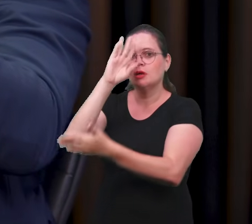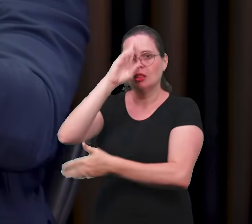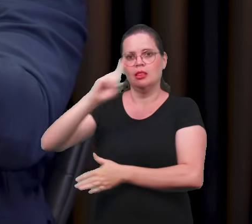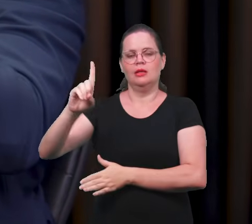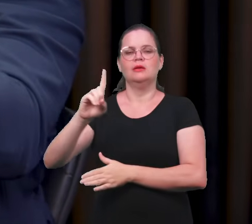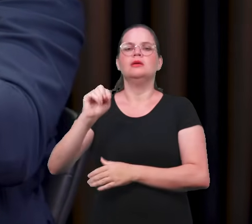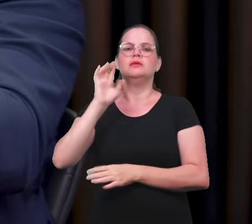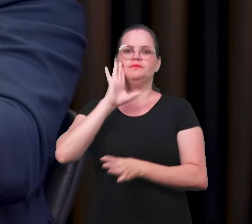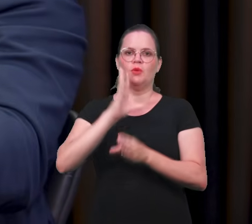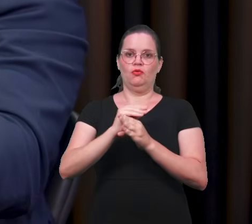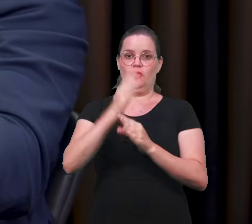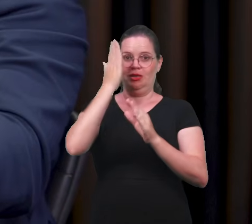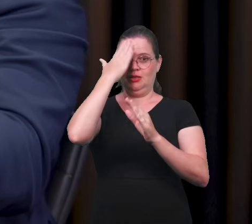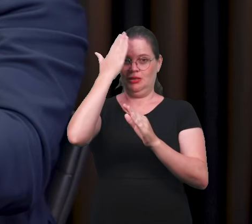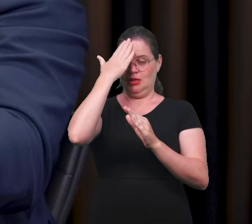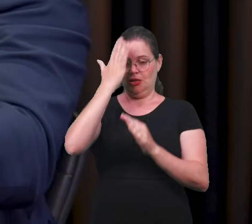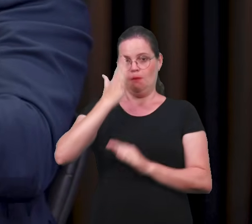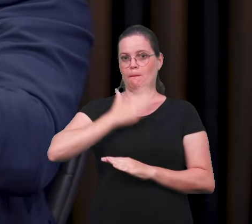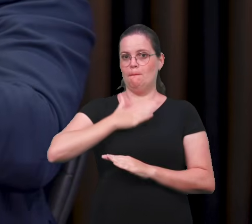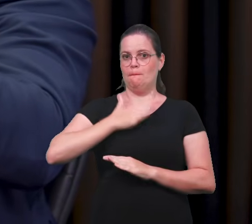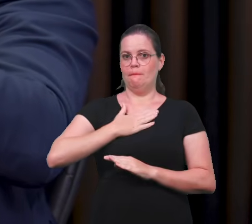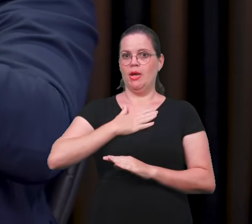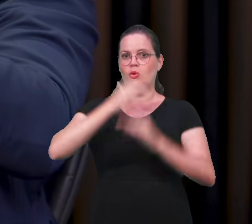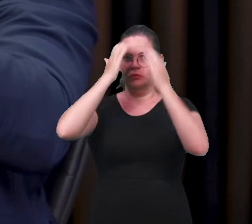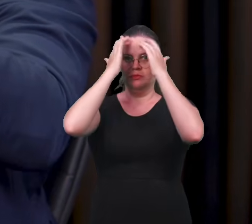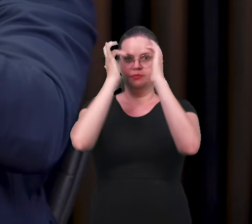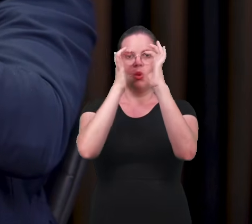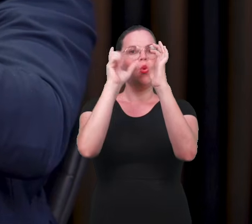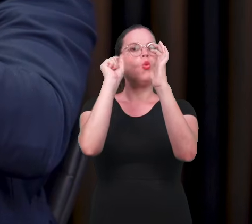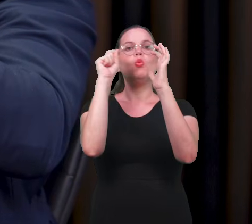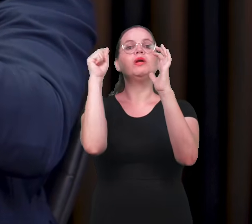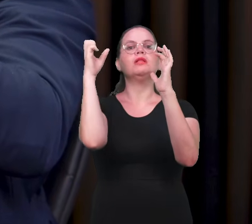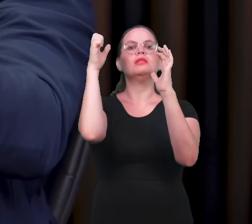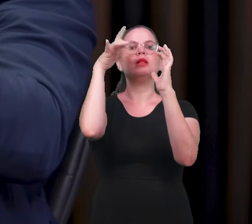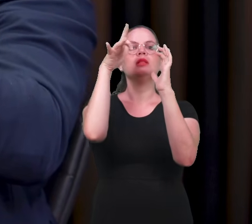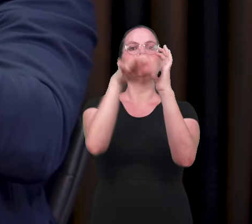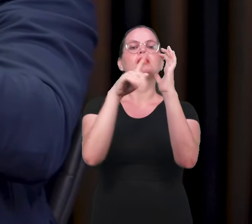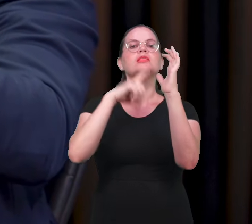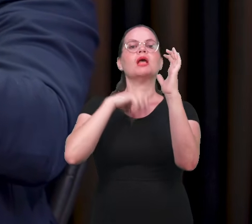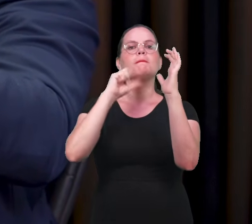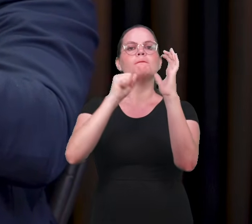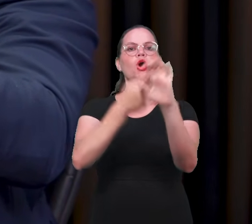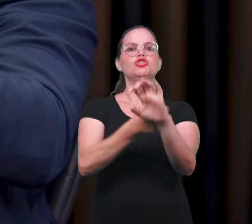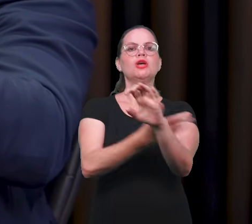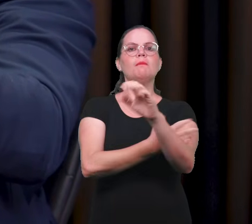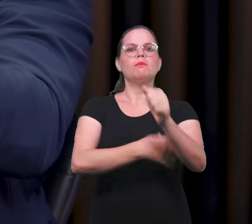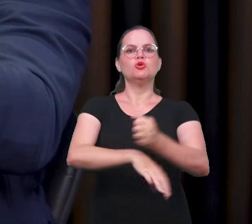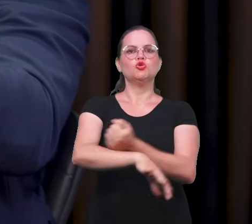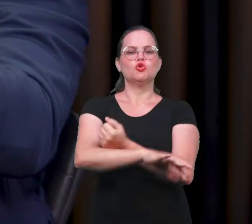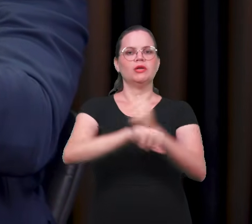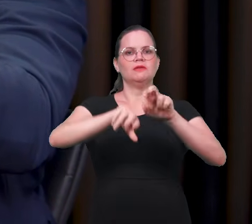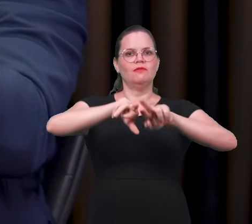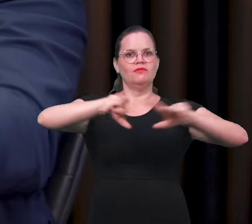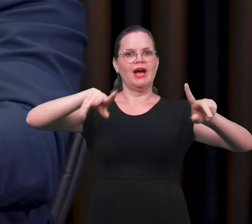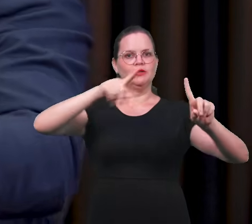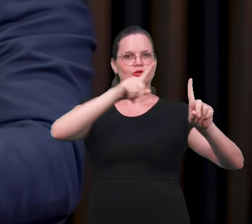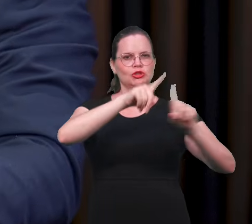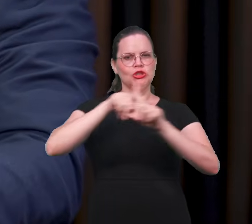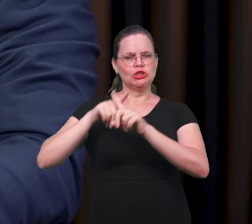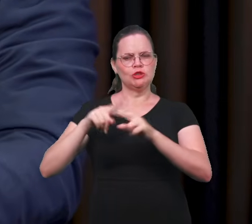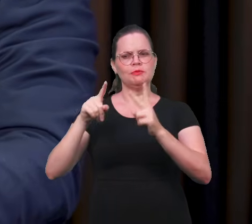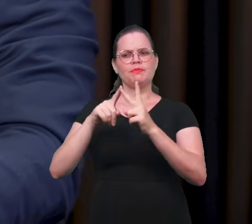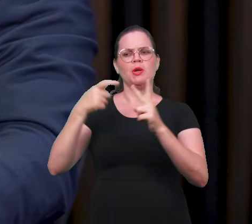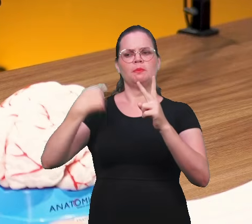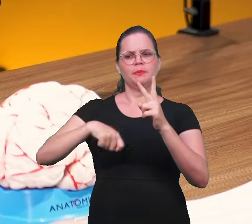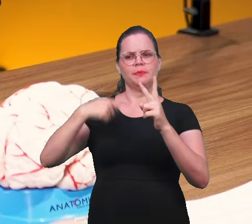passar pela transformação e continuar no processo, dependendo completamente